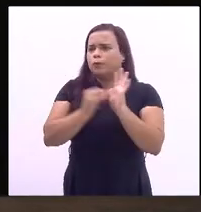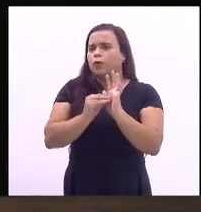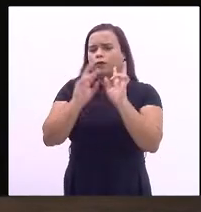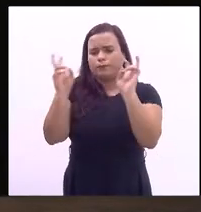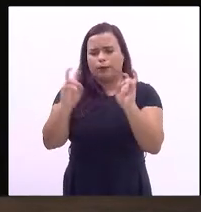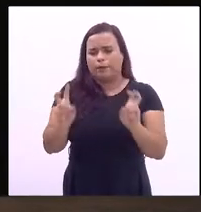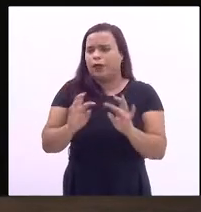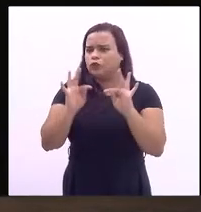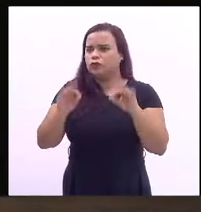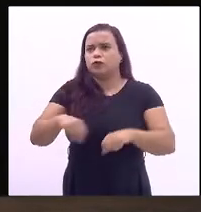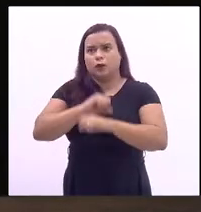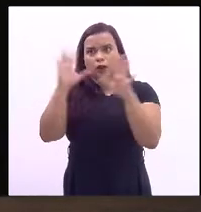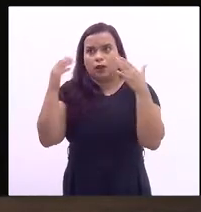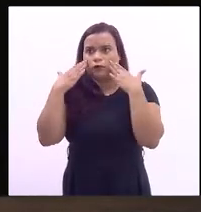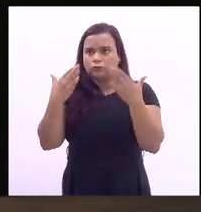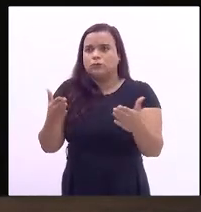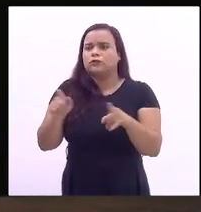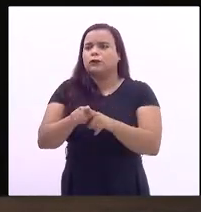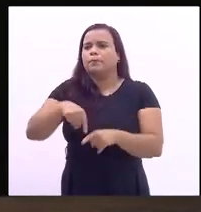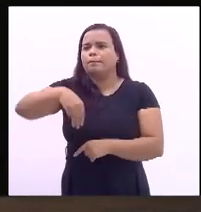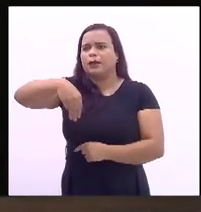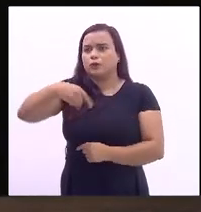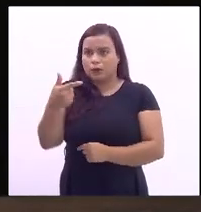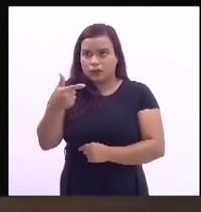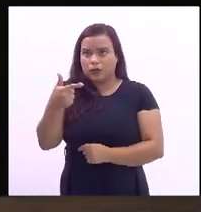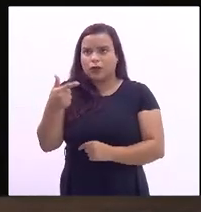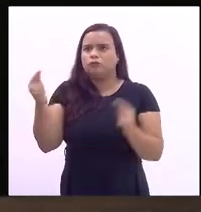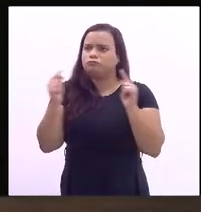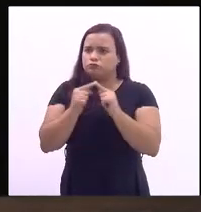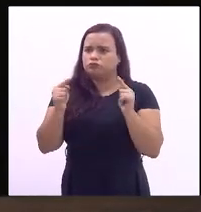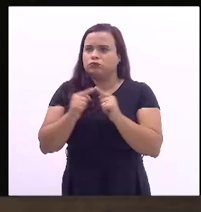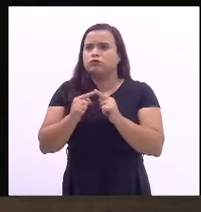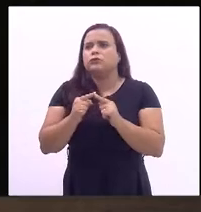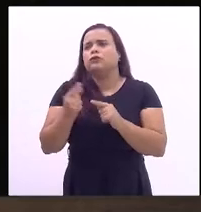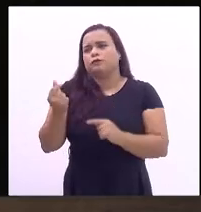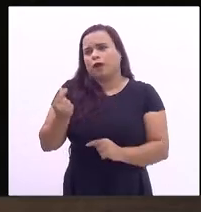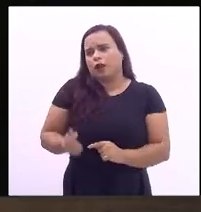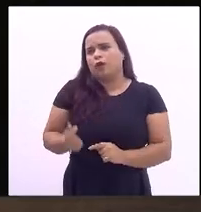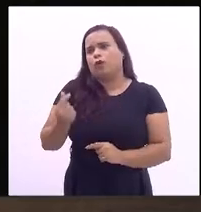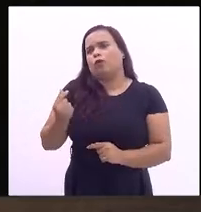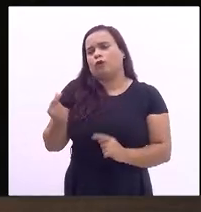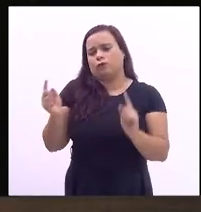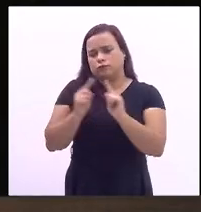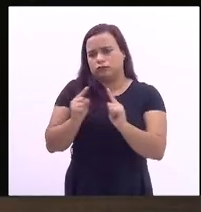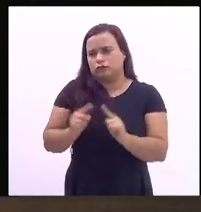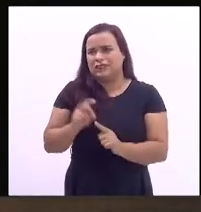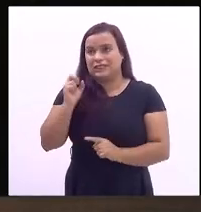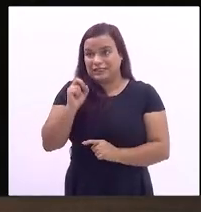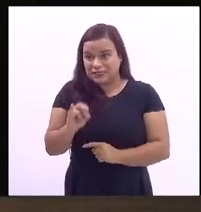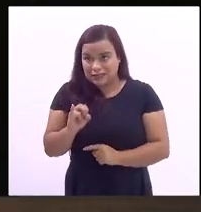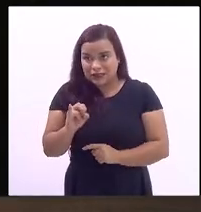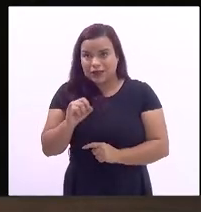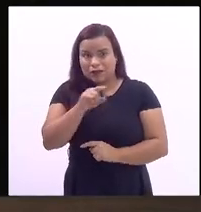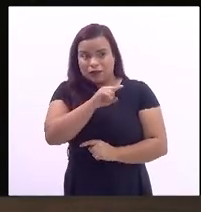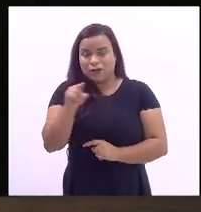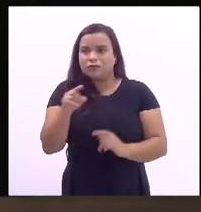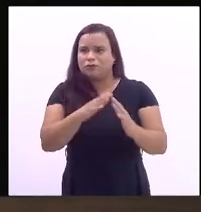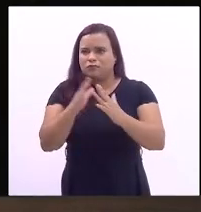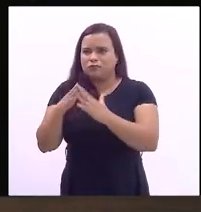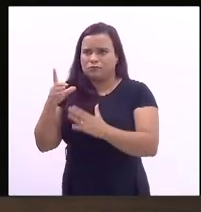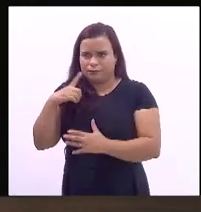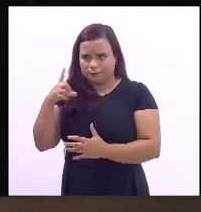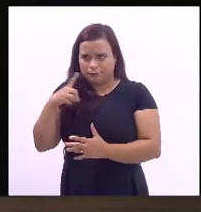as classes ver o metro quadrado de acordo com a planta de valores e Simone vão ter aquela Venécia